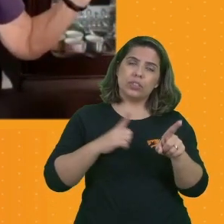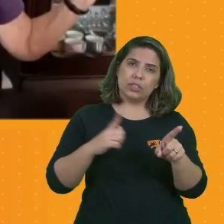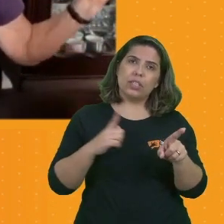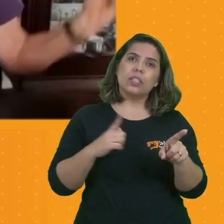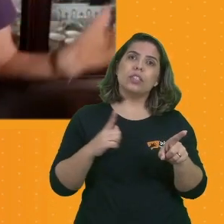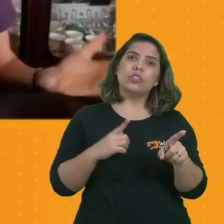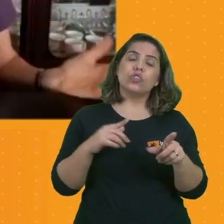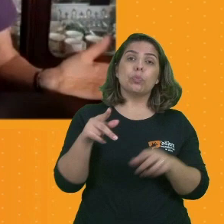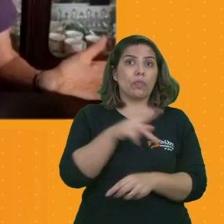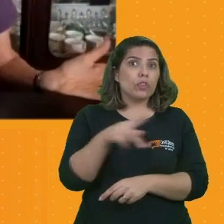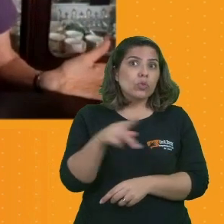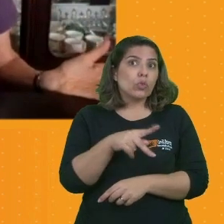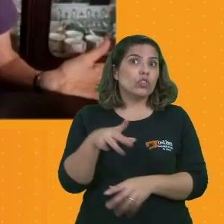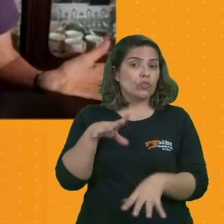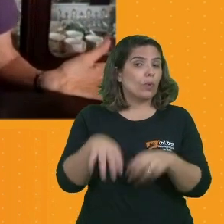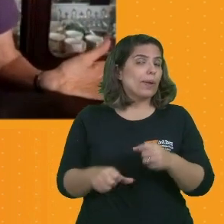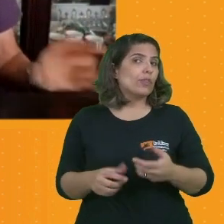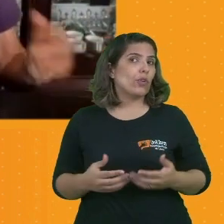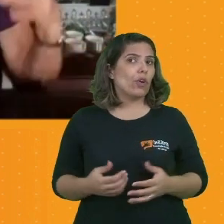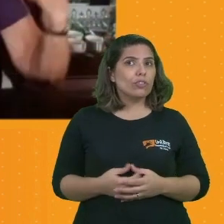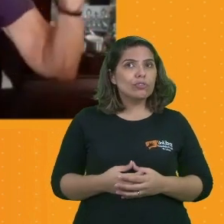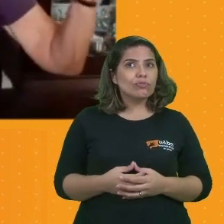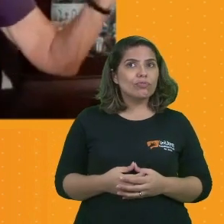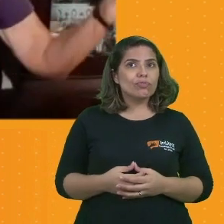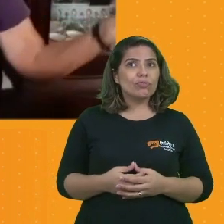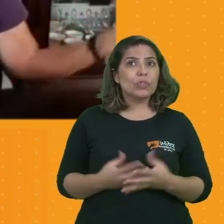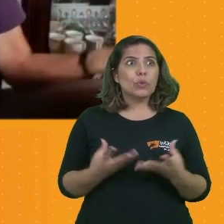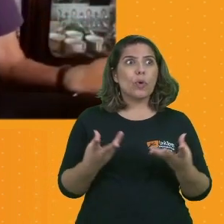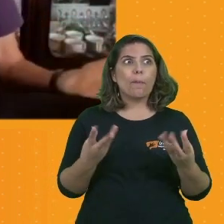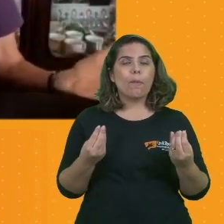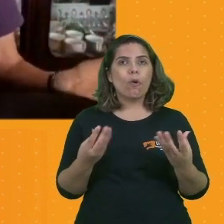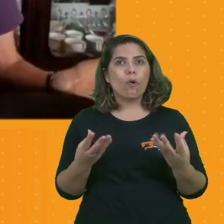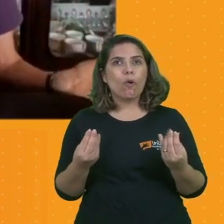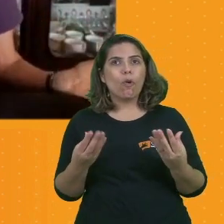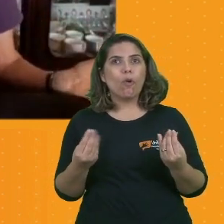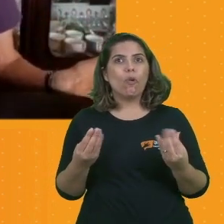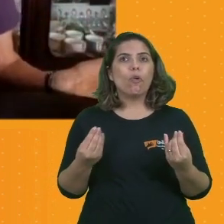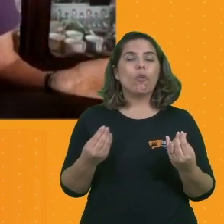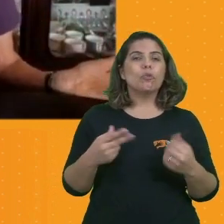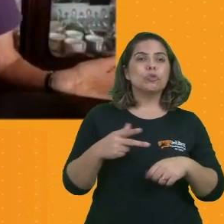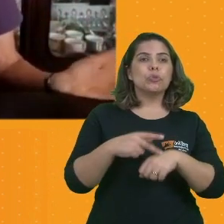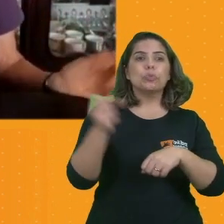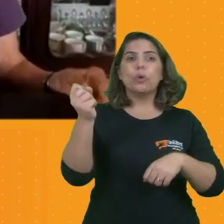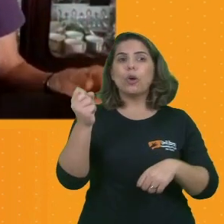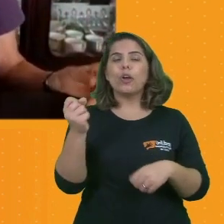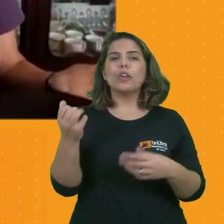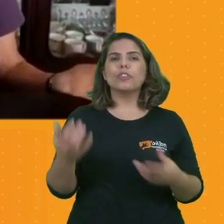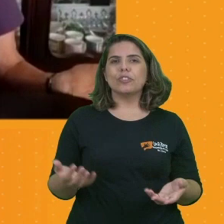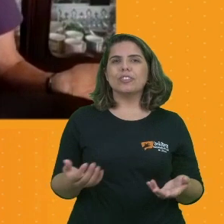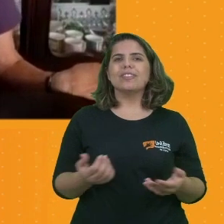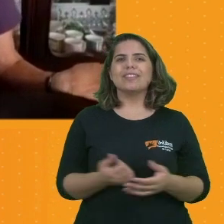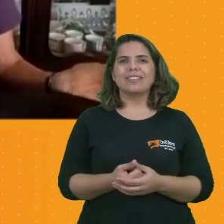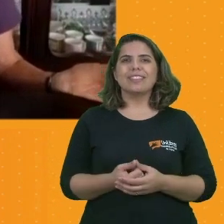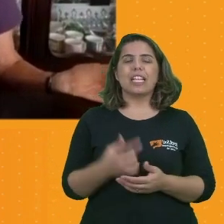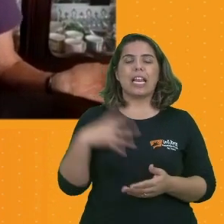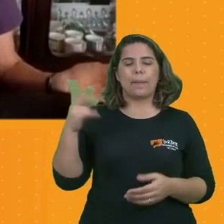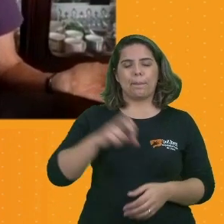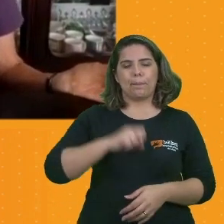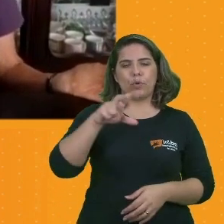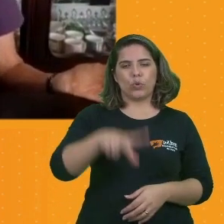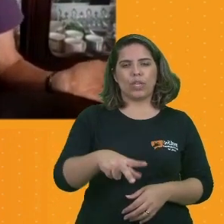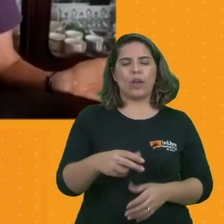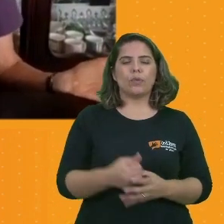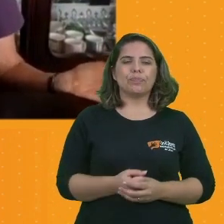falta de professores formadores dos muitos programas e quadros em Portugal